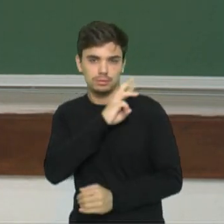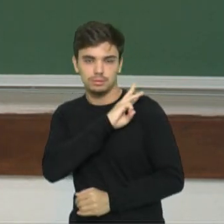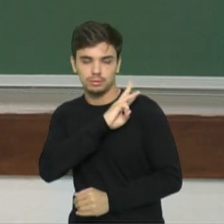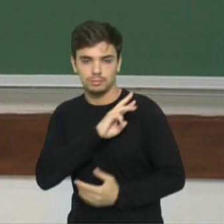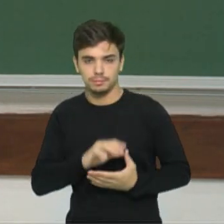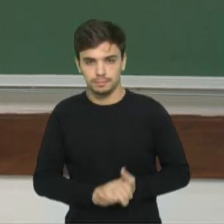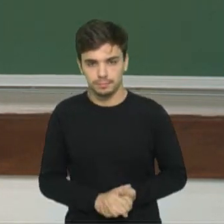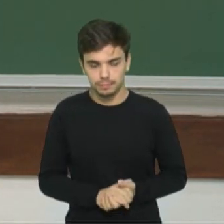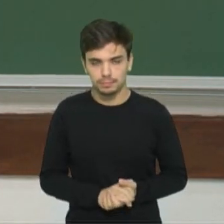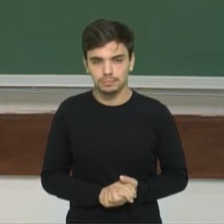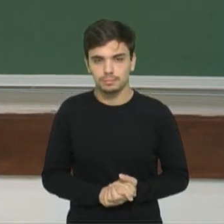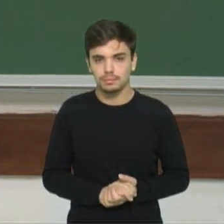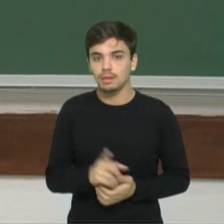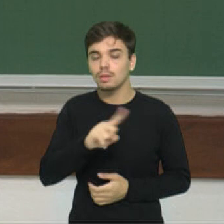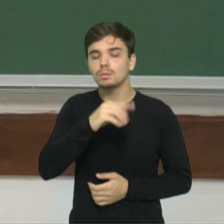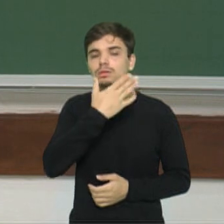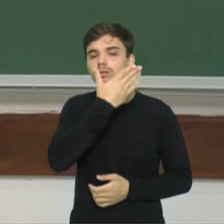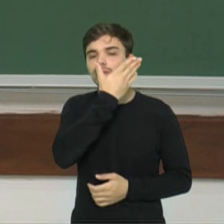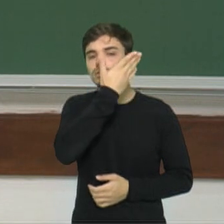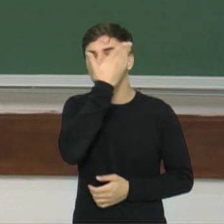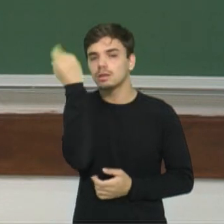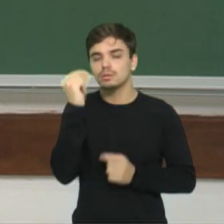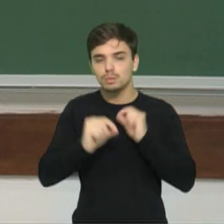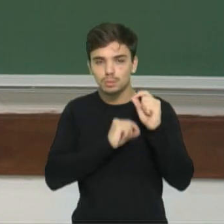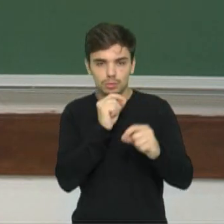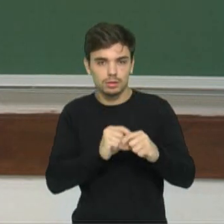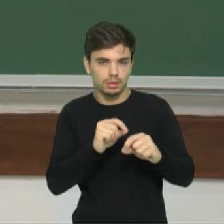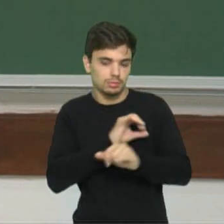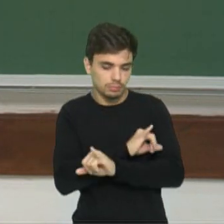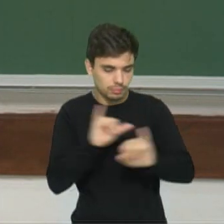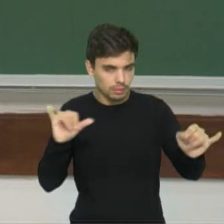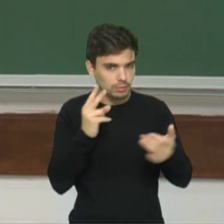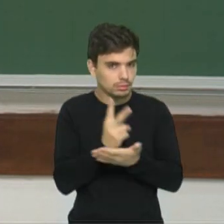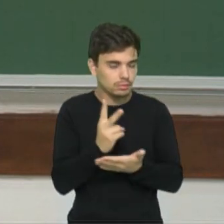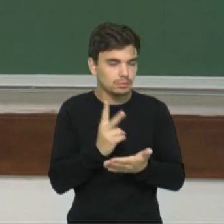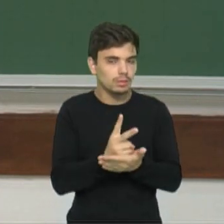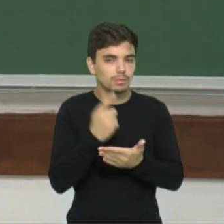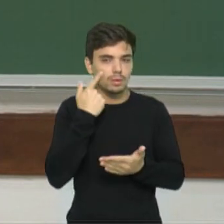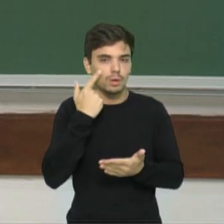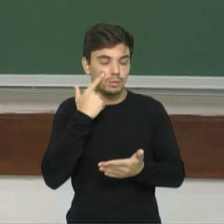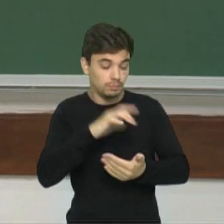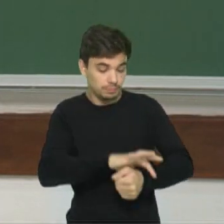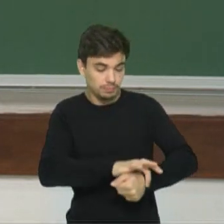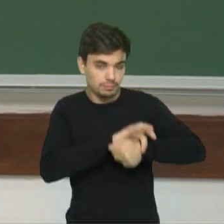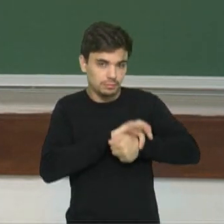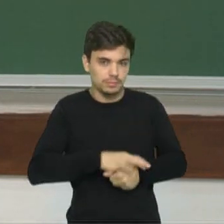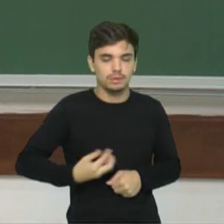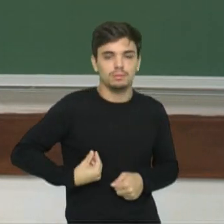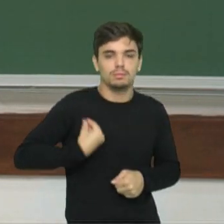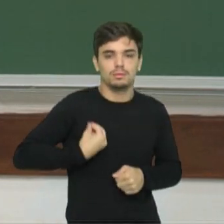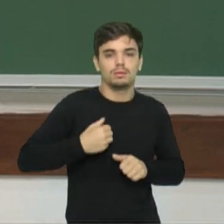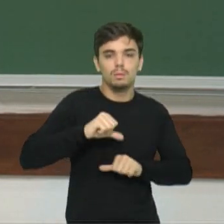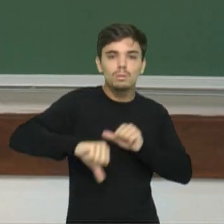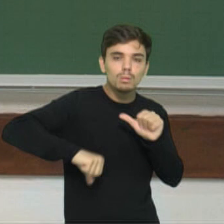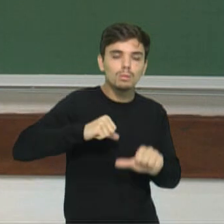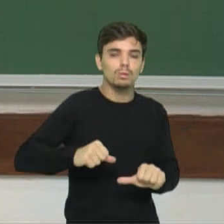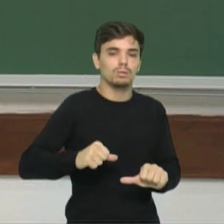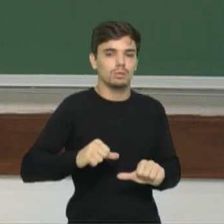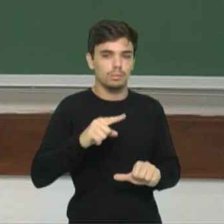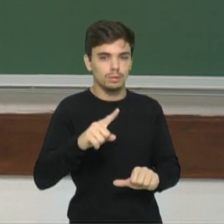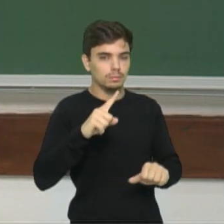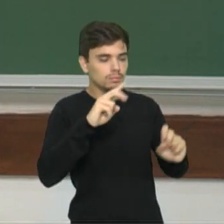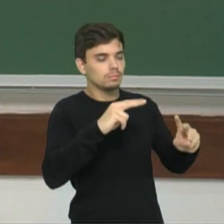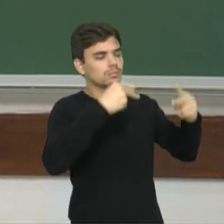ano. Não se esqueçam, aquele nosso recado de toda a aula. O registro de frequência no Classroom ele mudou.